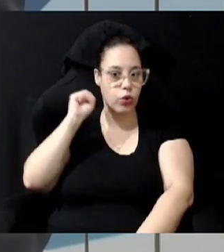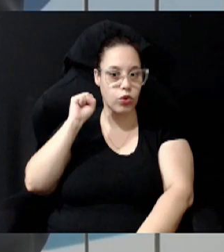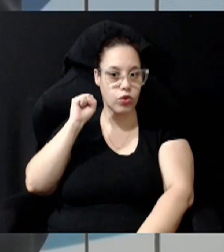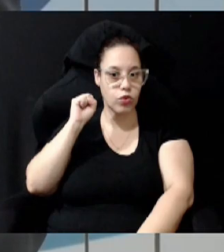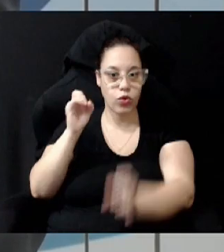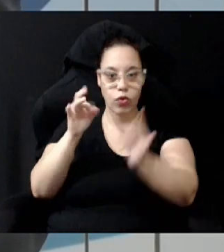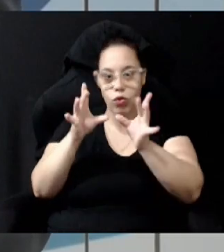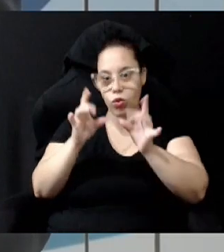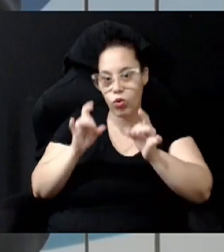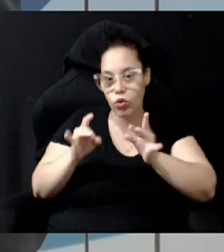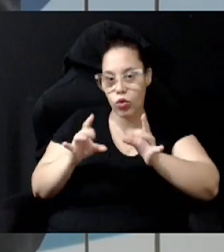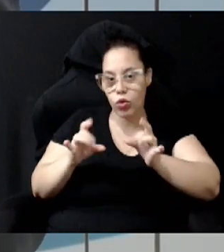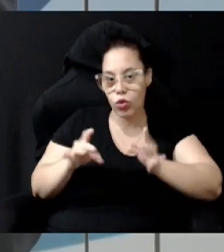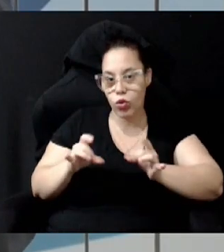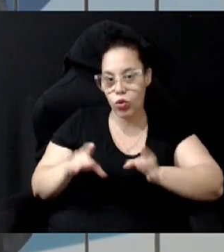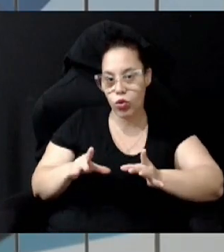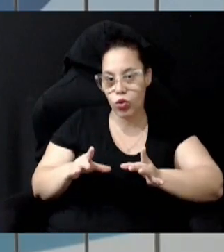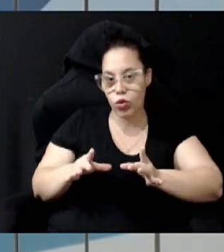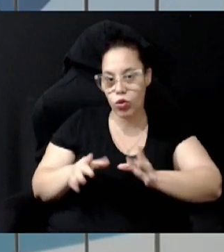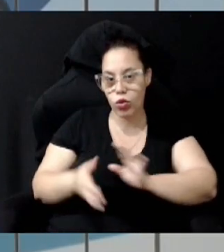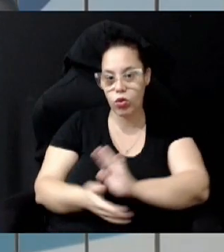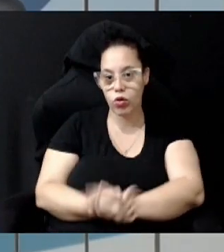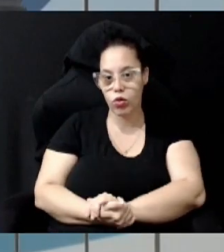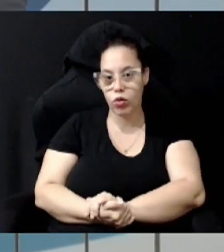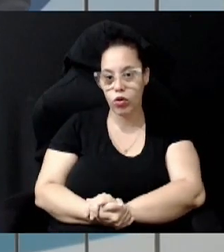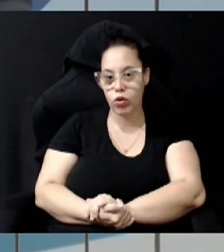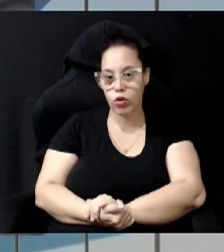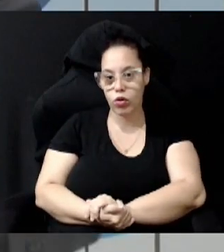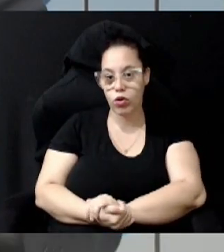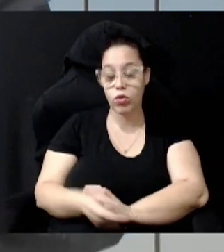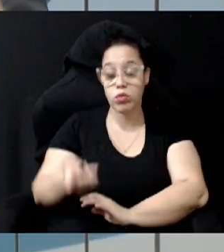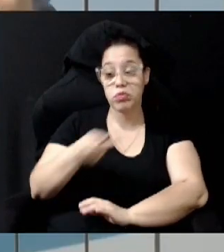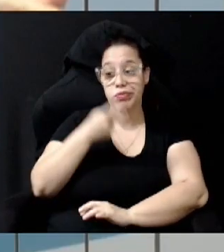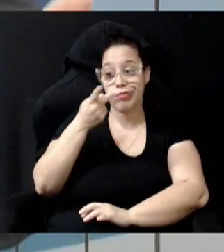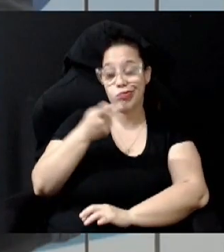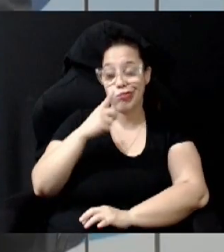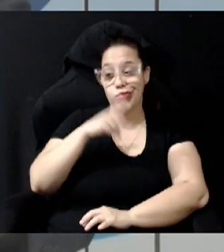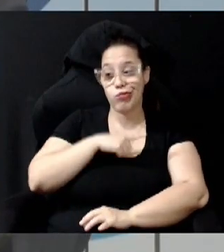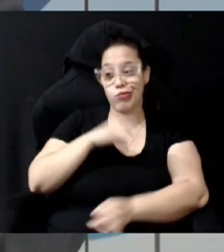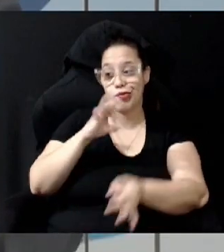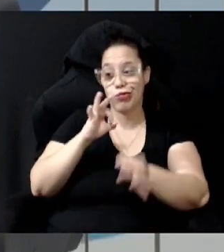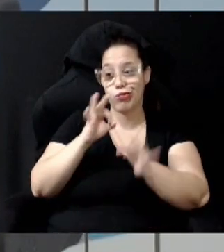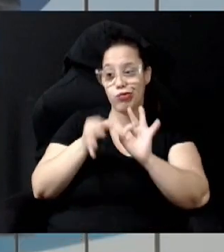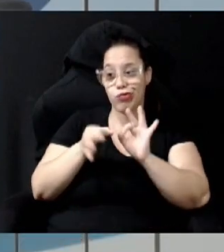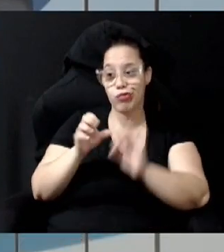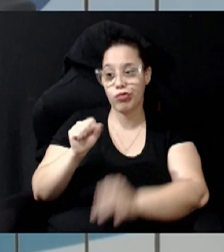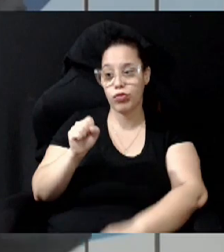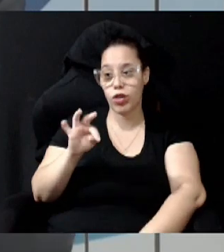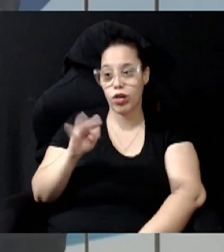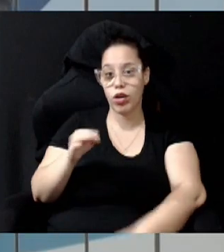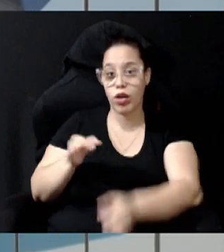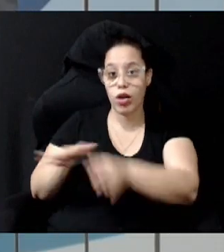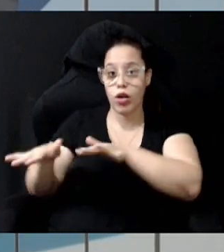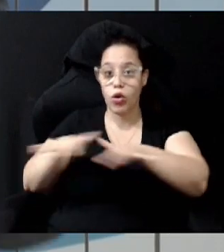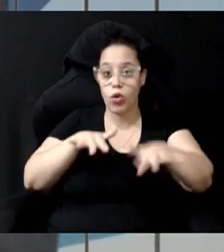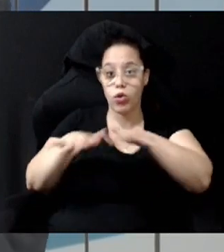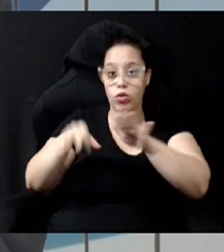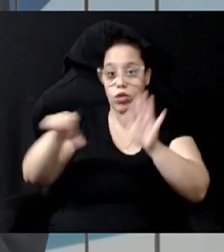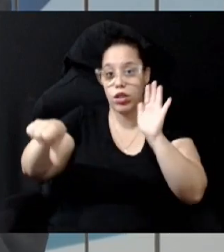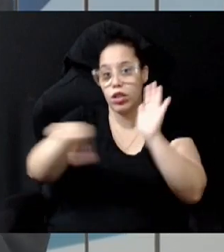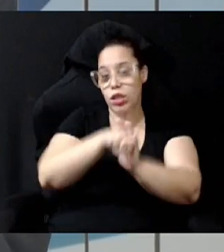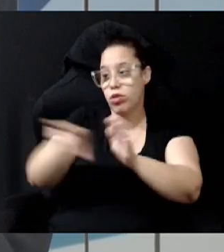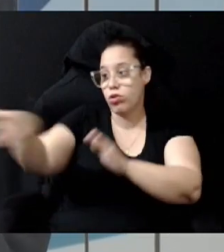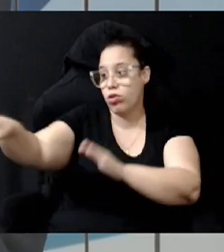exclusivamente para poderem dizer que existe no Supremo tramitando um processo crime contra o senador